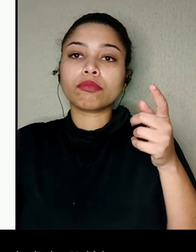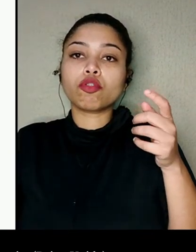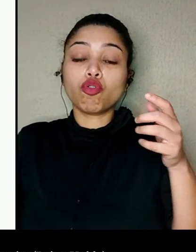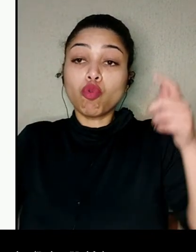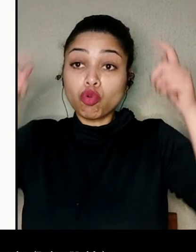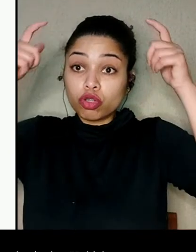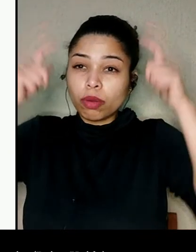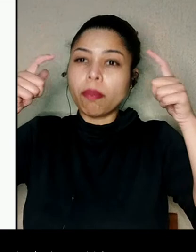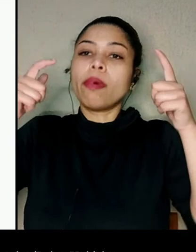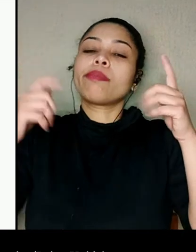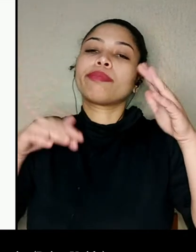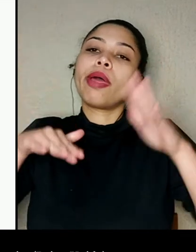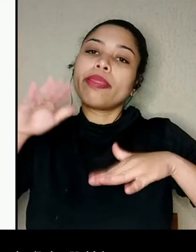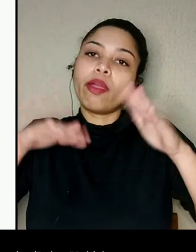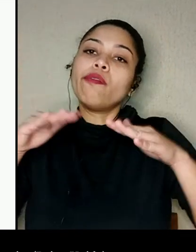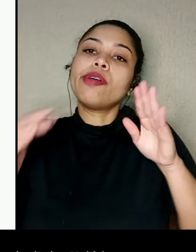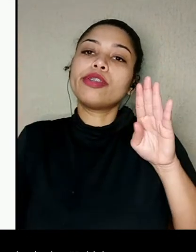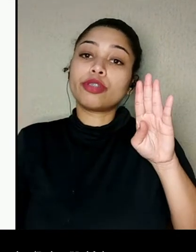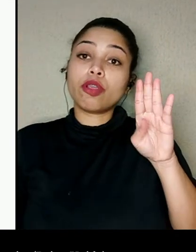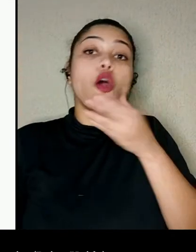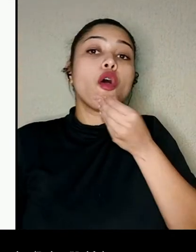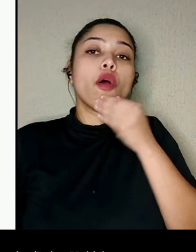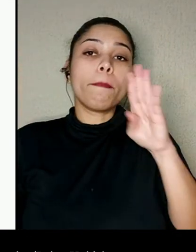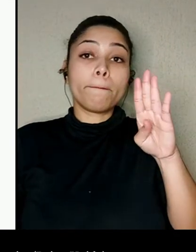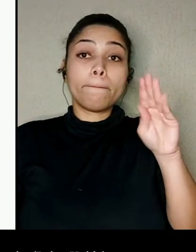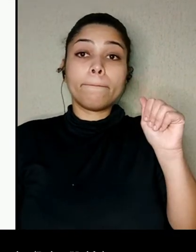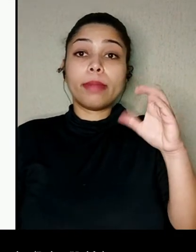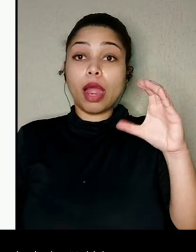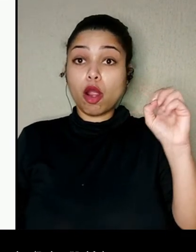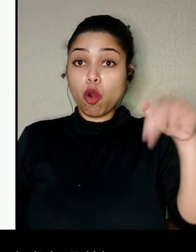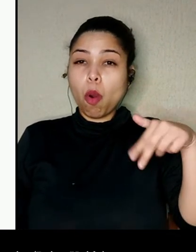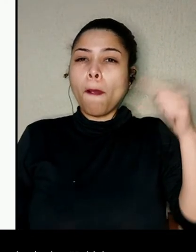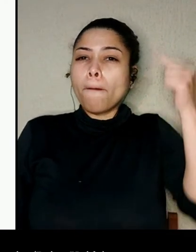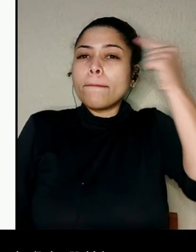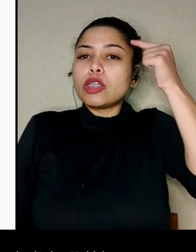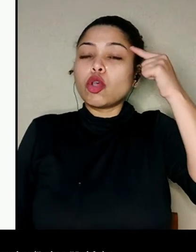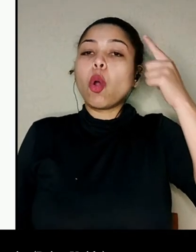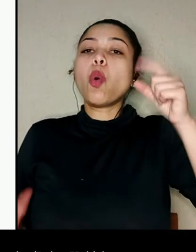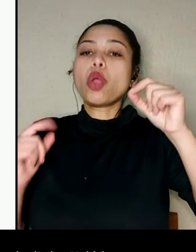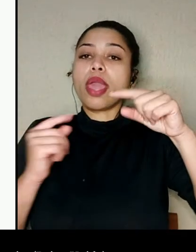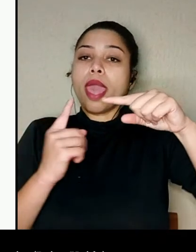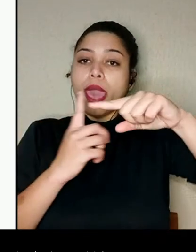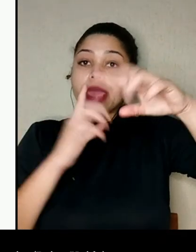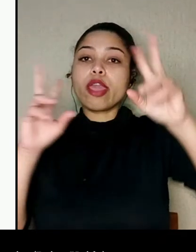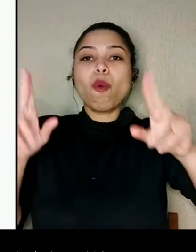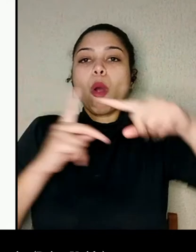bacon a pensar em um crucifixo como um crucifixo dessa imagem